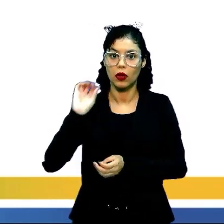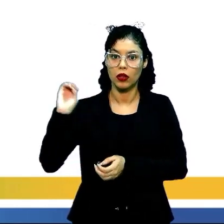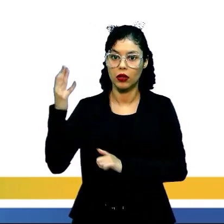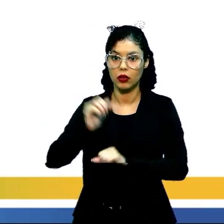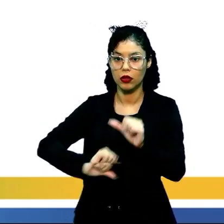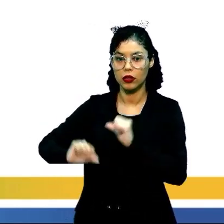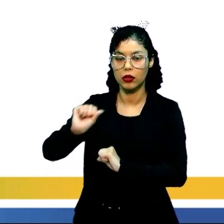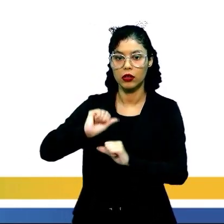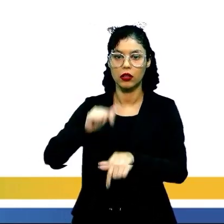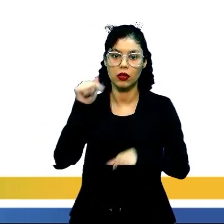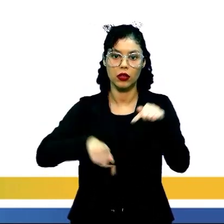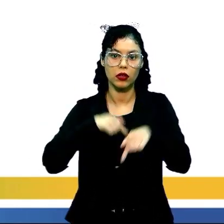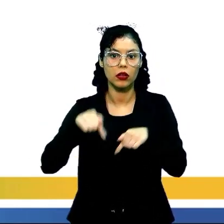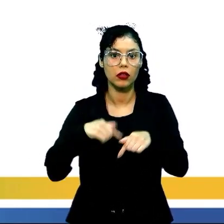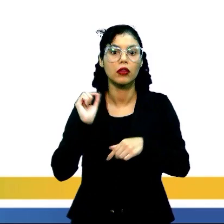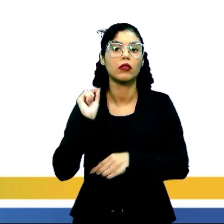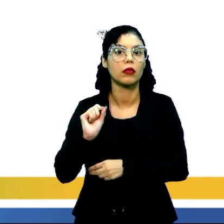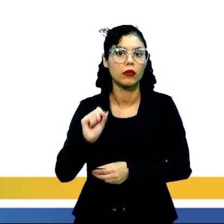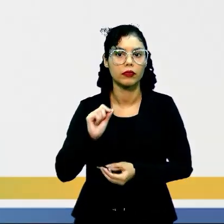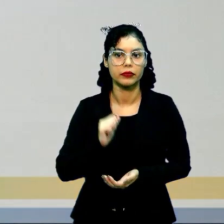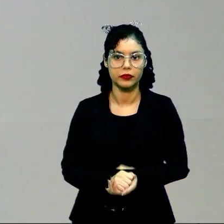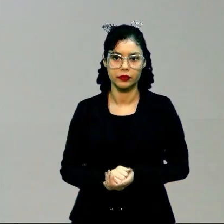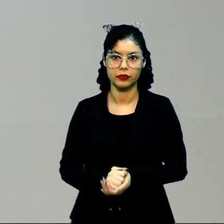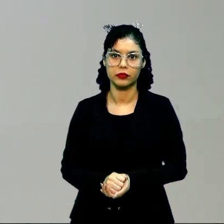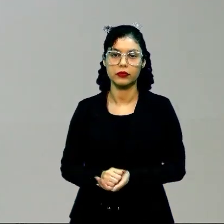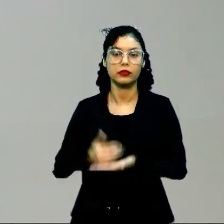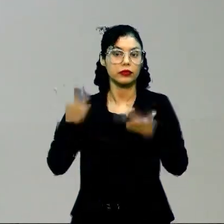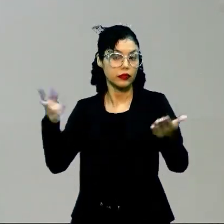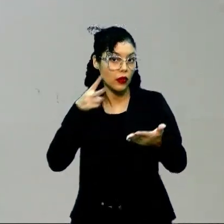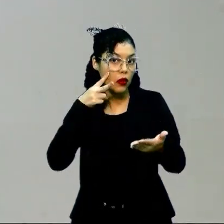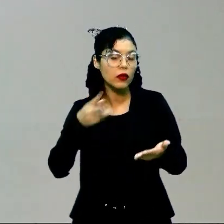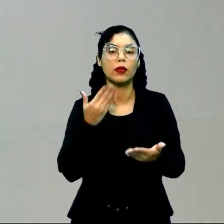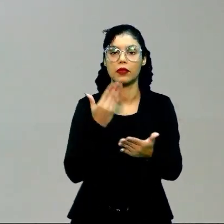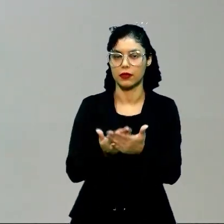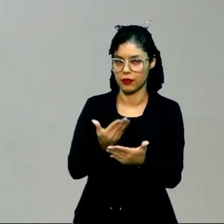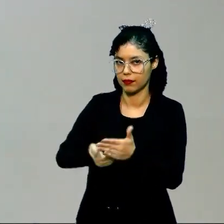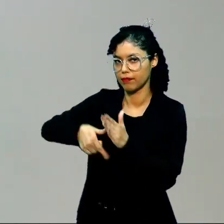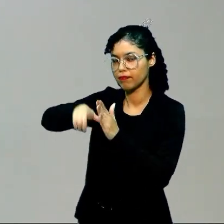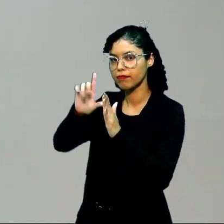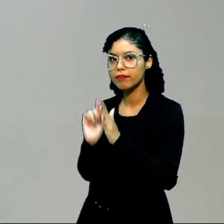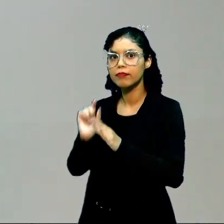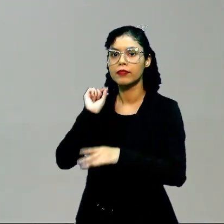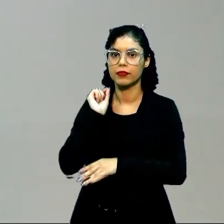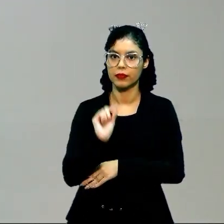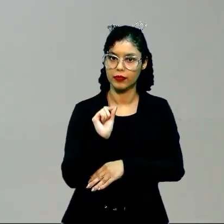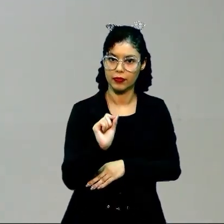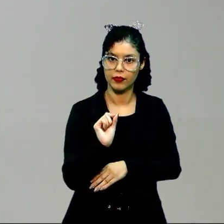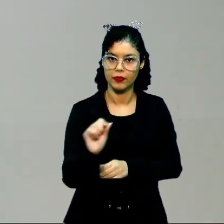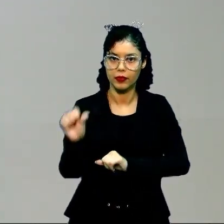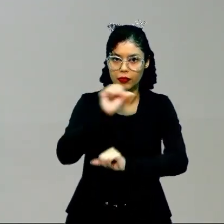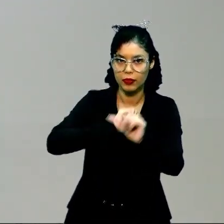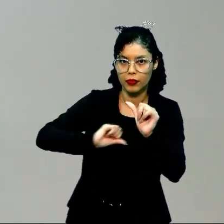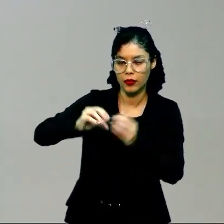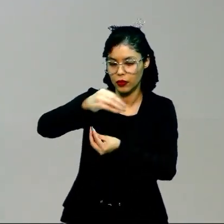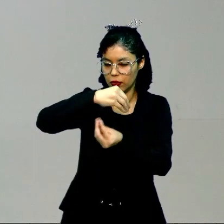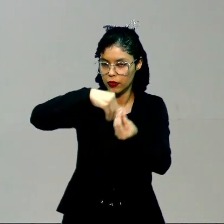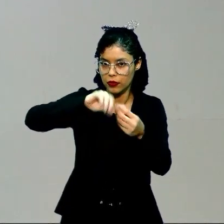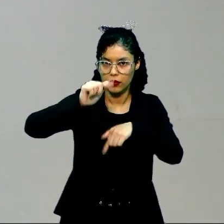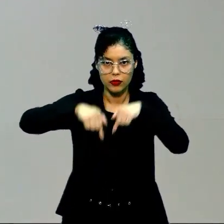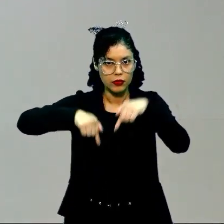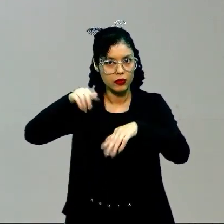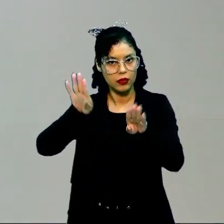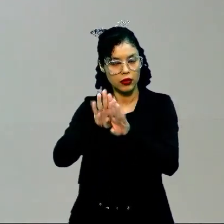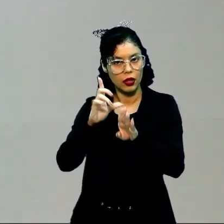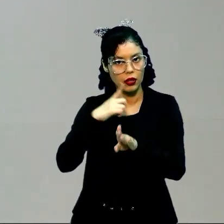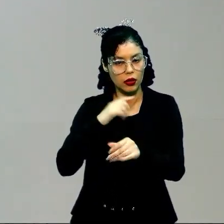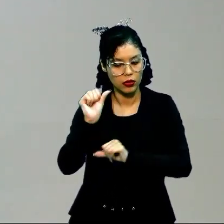transformações químicas nas etapas D. Nós vimos na aula anterior que as mudanças químicas elas ocorrem quando